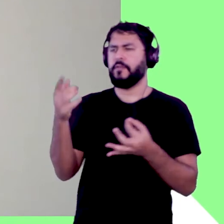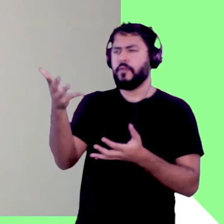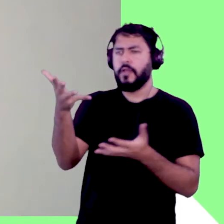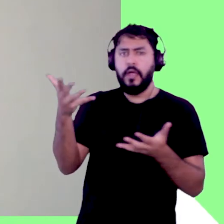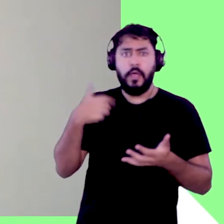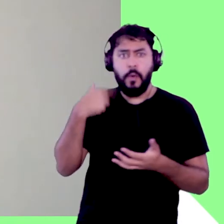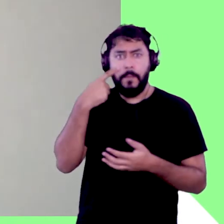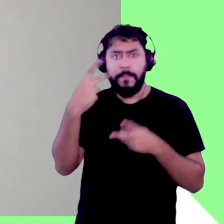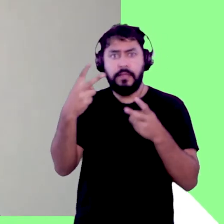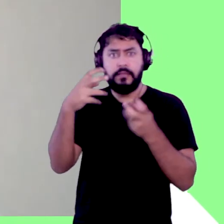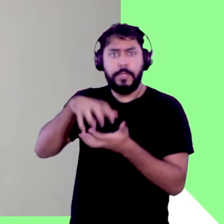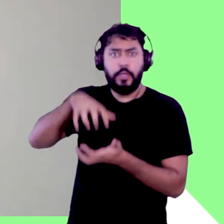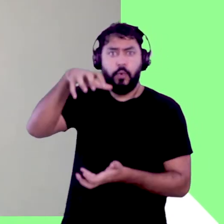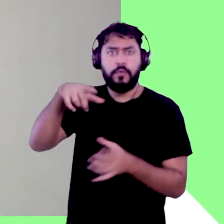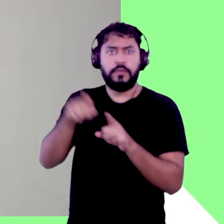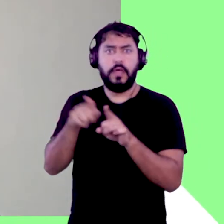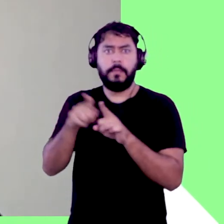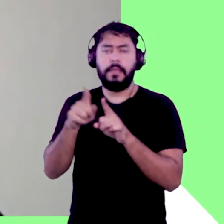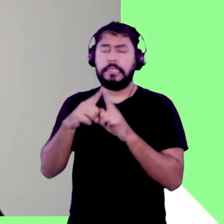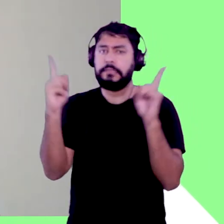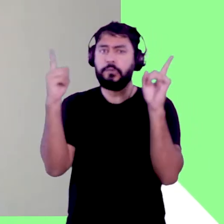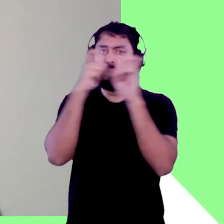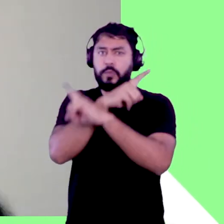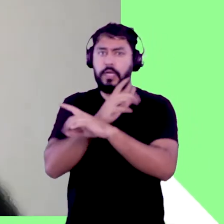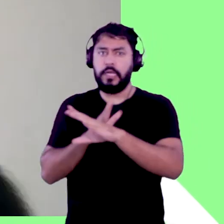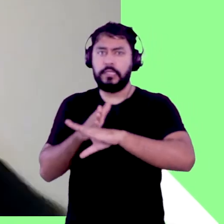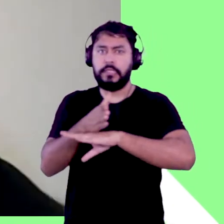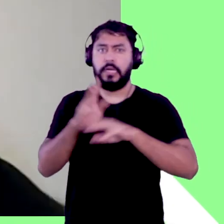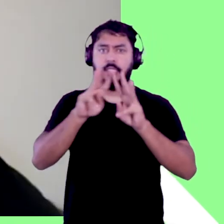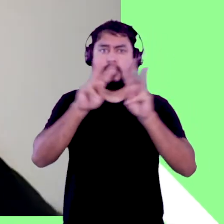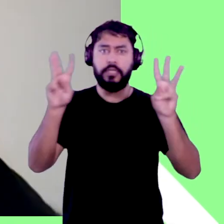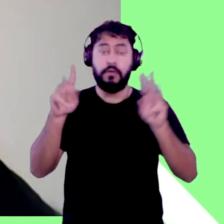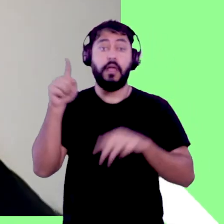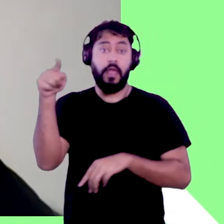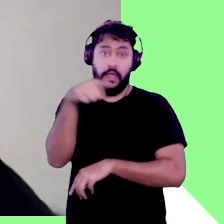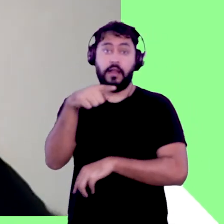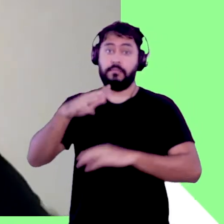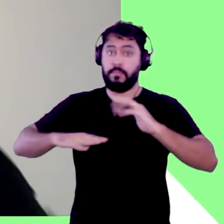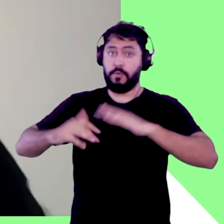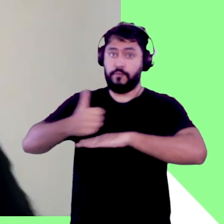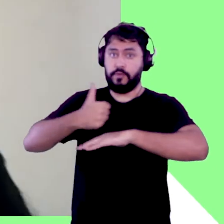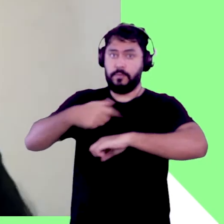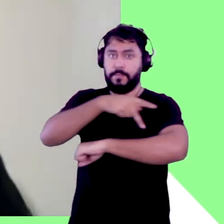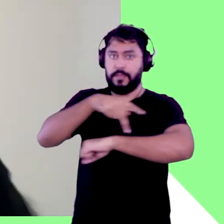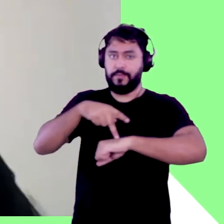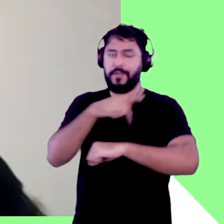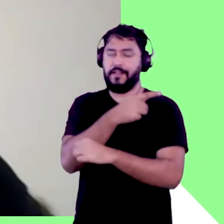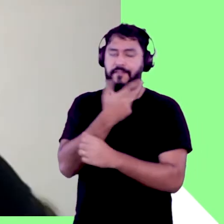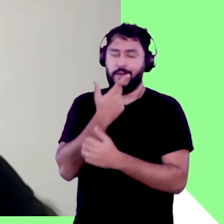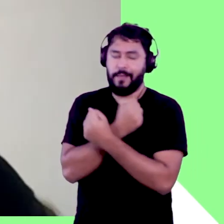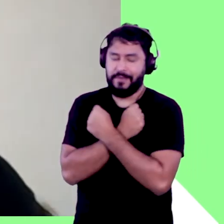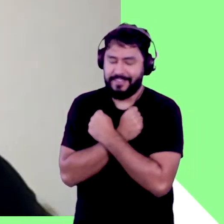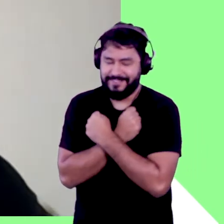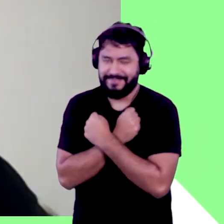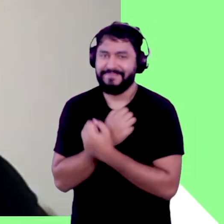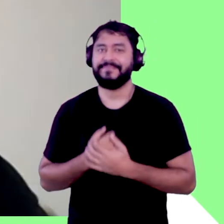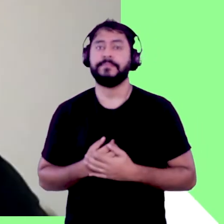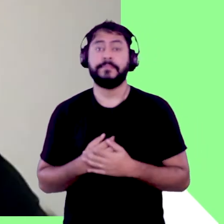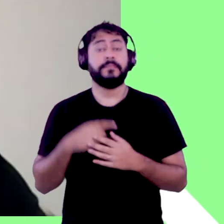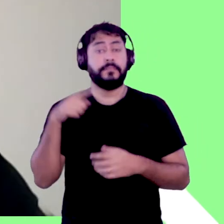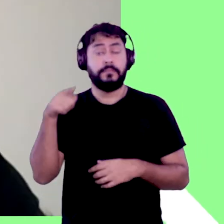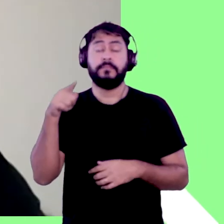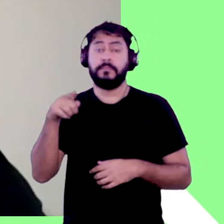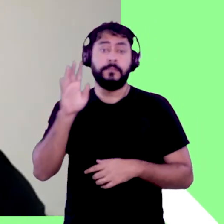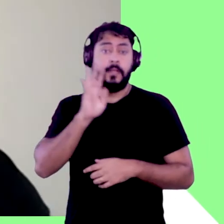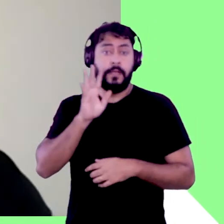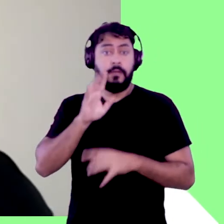muita dificuldade com esse conteúdo digital. E ela é pedagoga, tá? Ela tá te mandando um abraço. Isso é muito legal